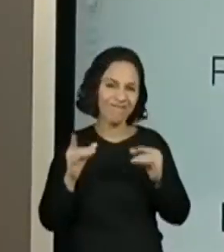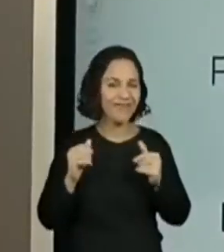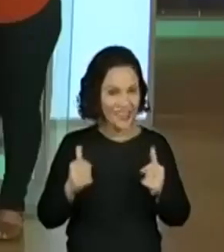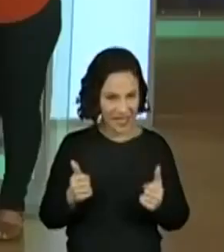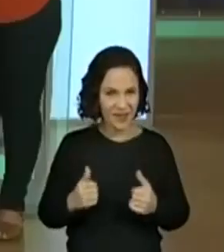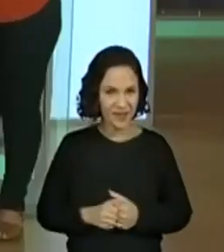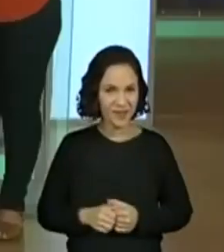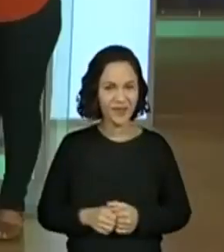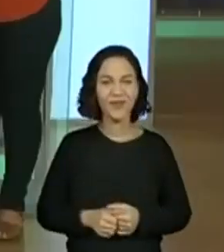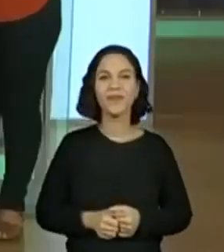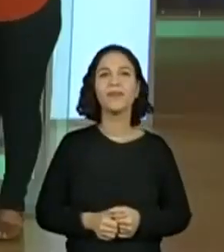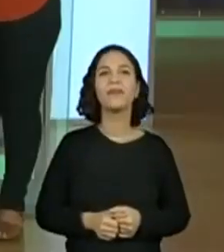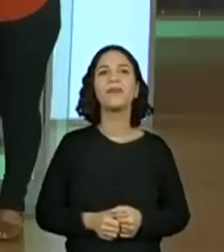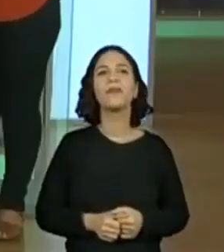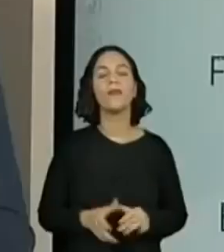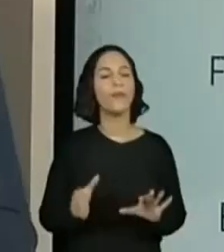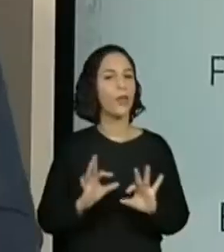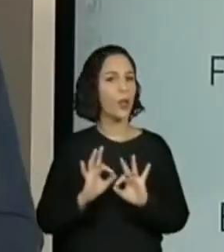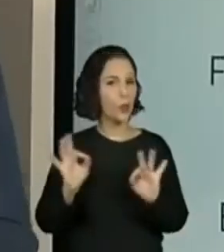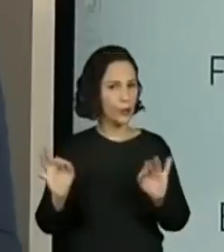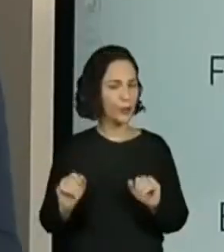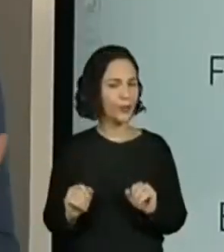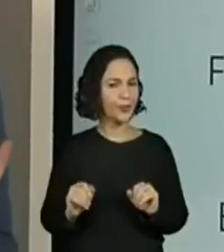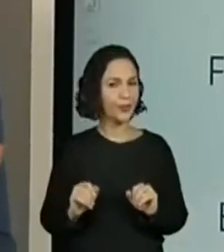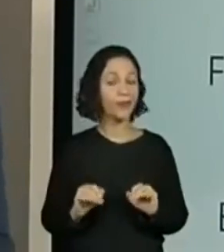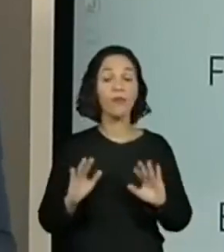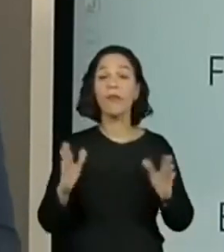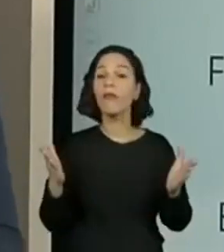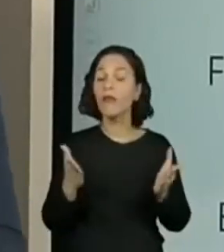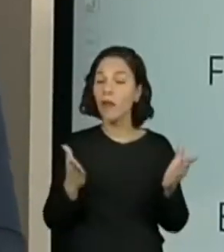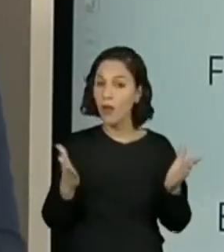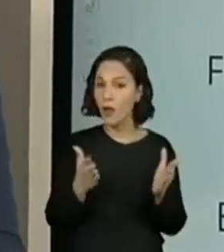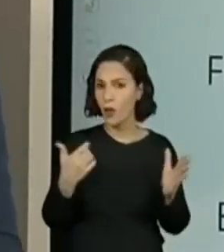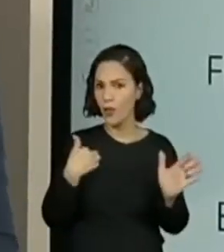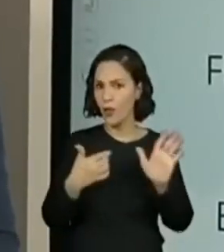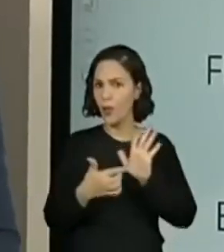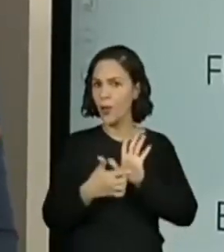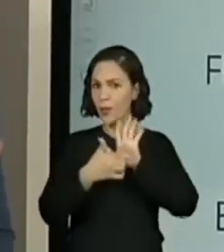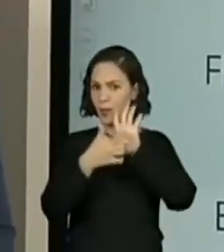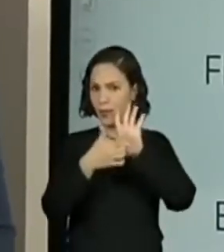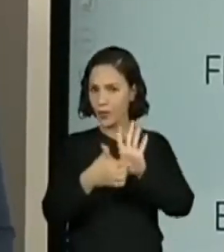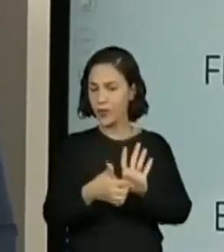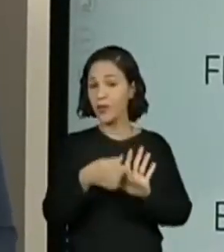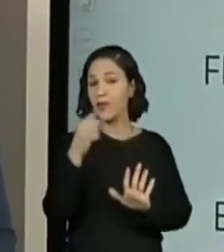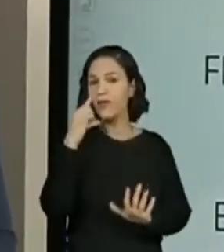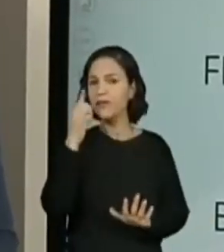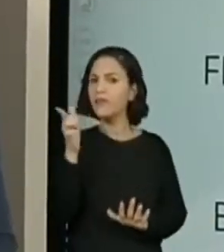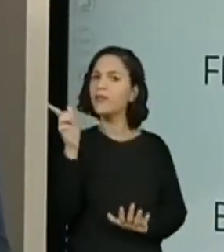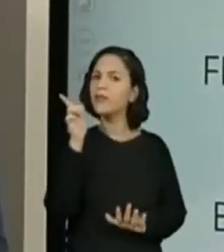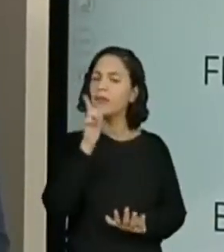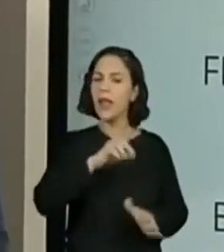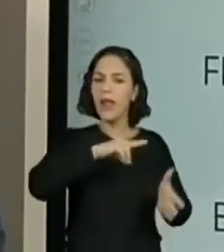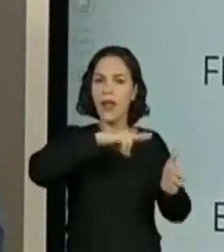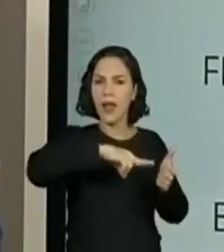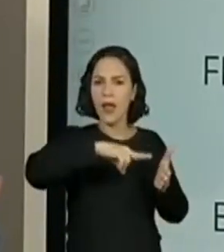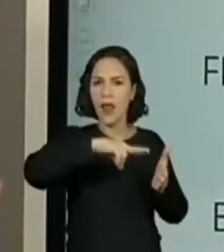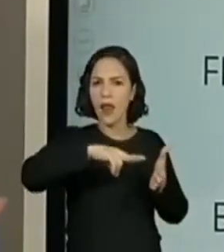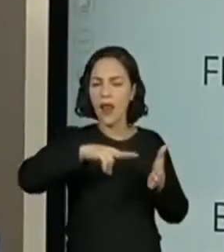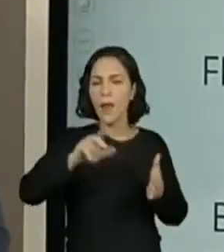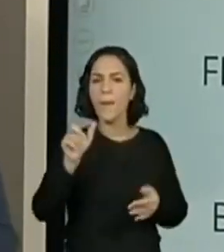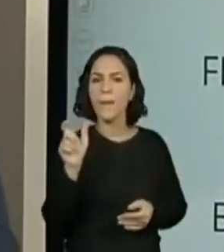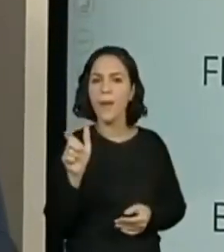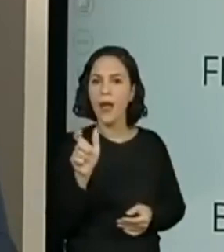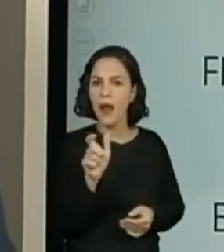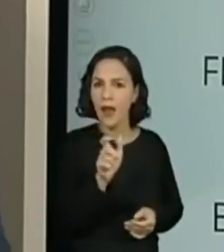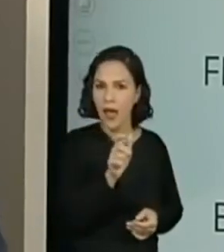Certíssimo. Então tá lá. Ótimo. Vou mostrar aí e vou deixar vocês verem se vocês conseguem ler alguma das